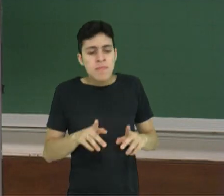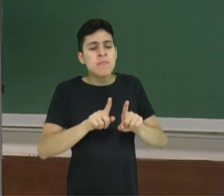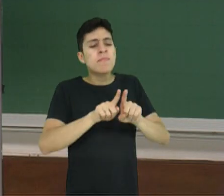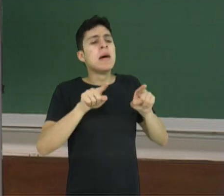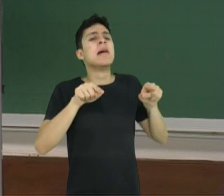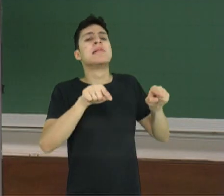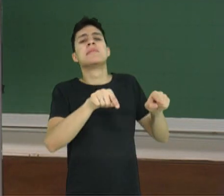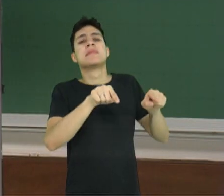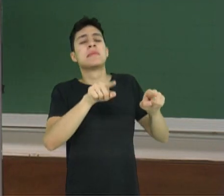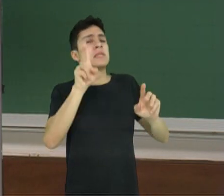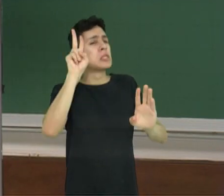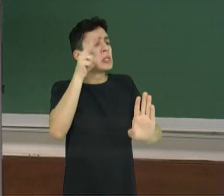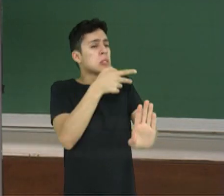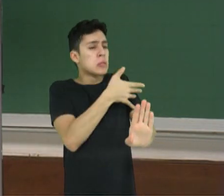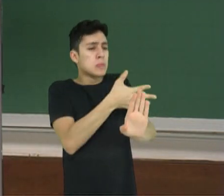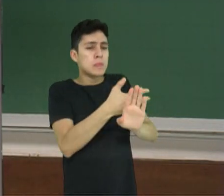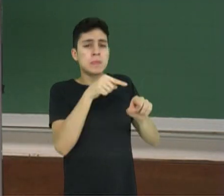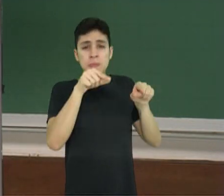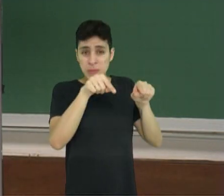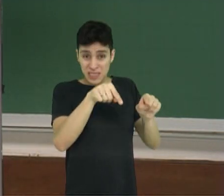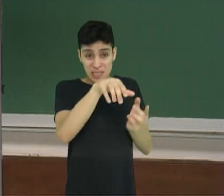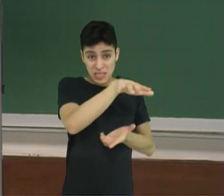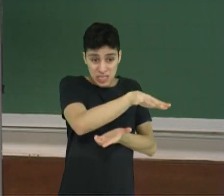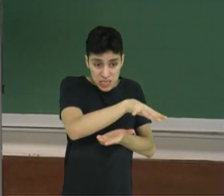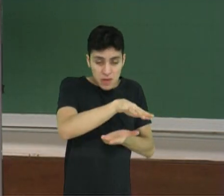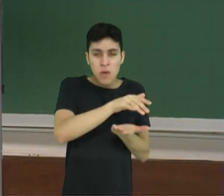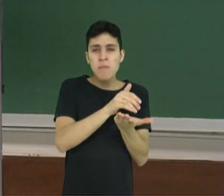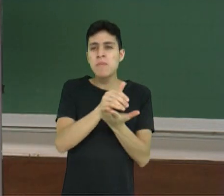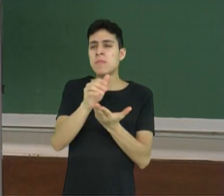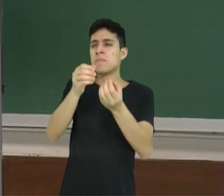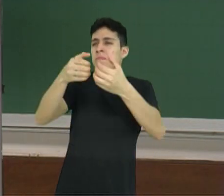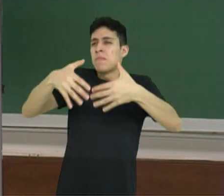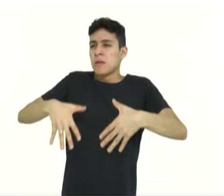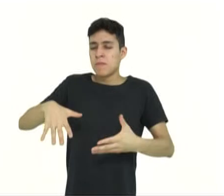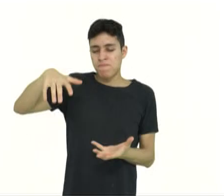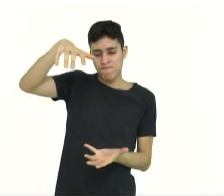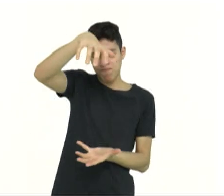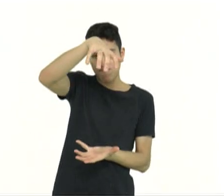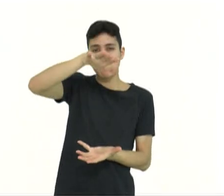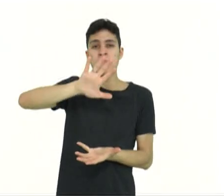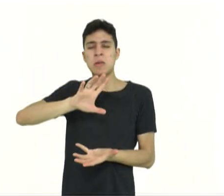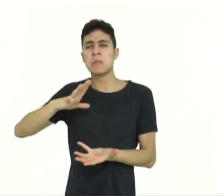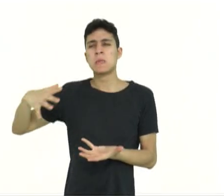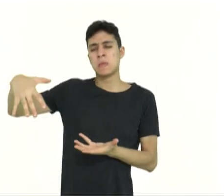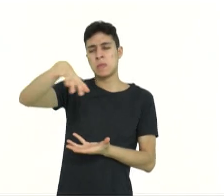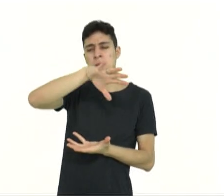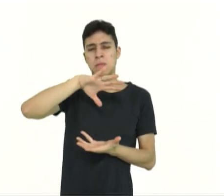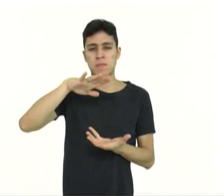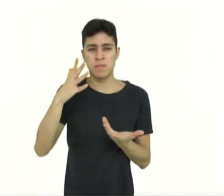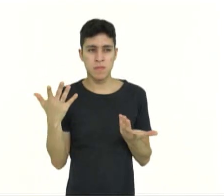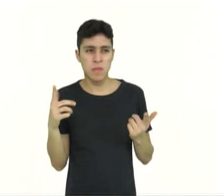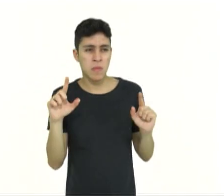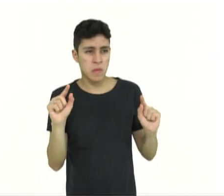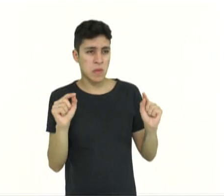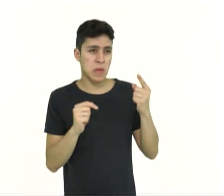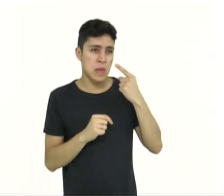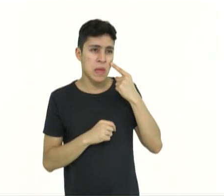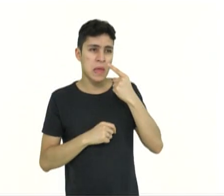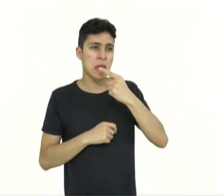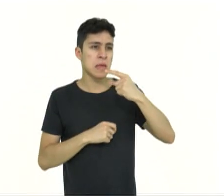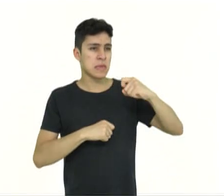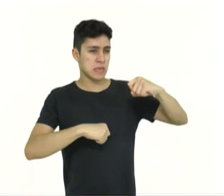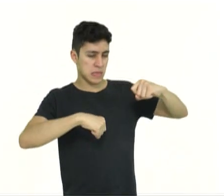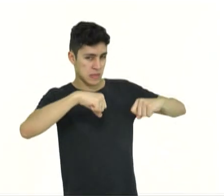problemas ambientais, não só nas regiões polares, como em todo o mundo. Tcharam! É indústria, né, gente?